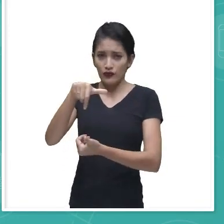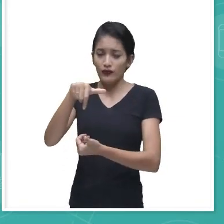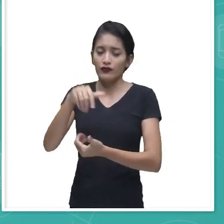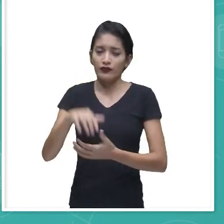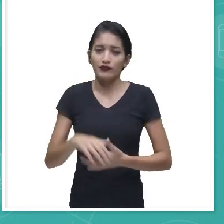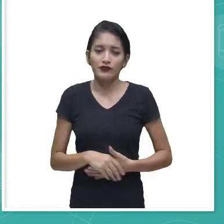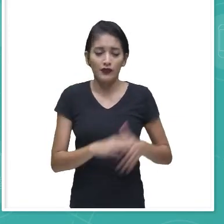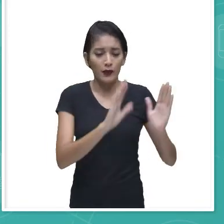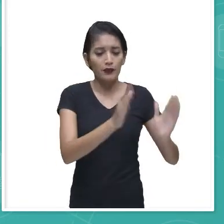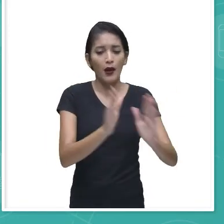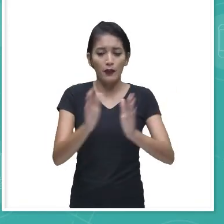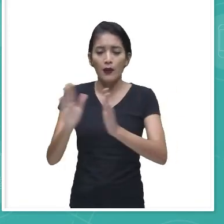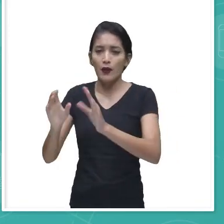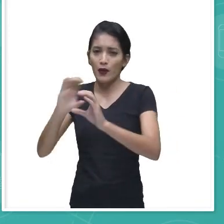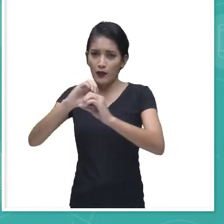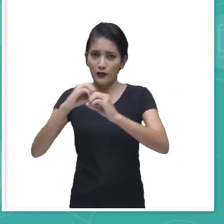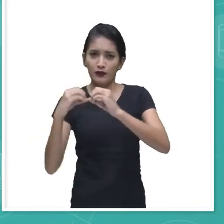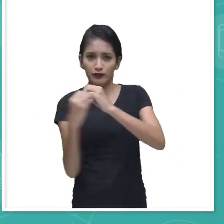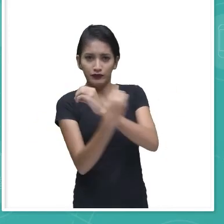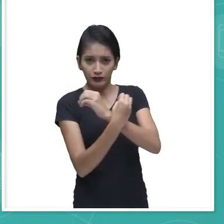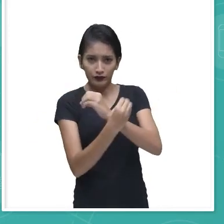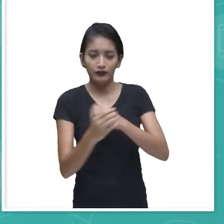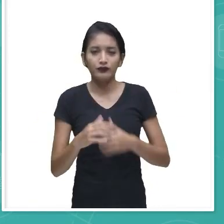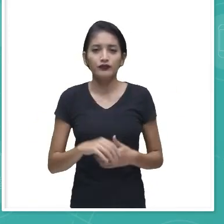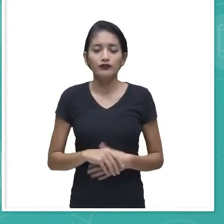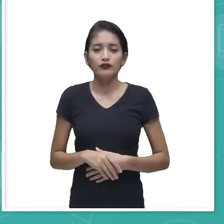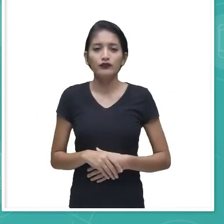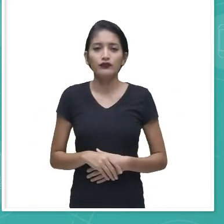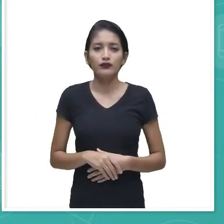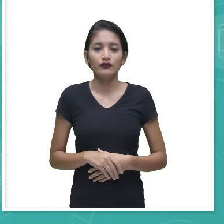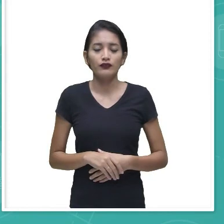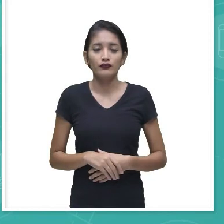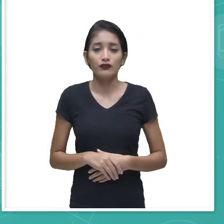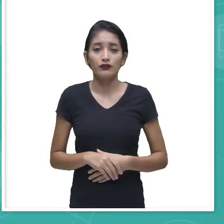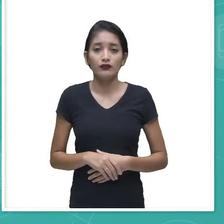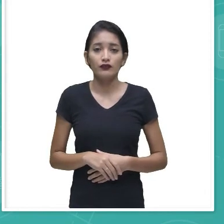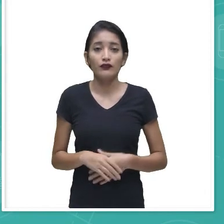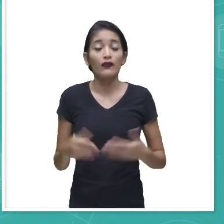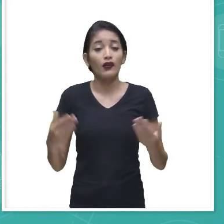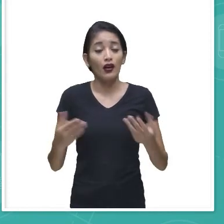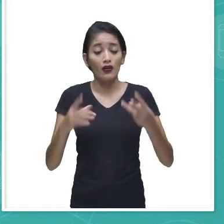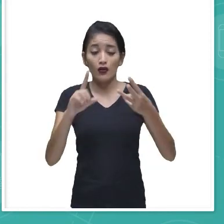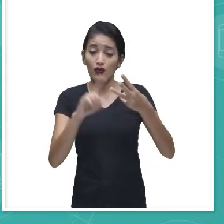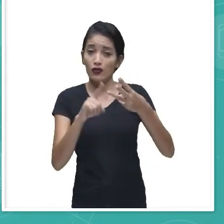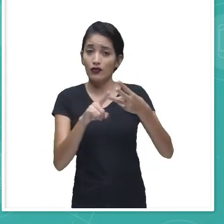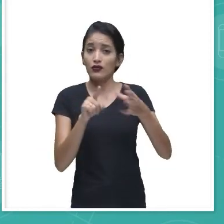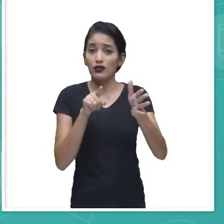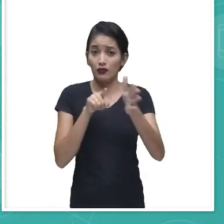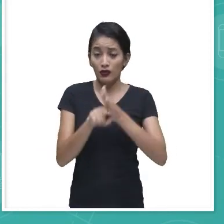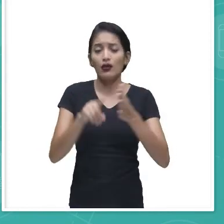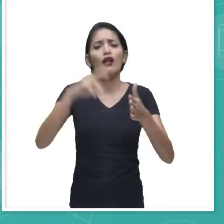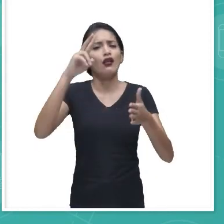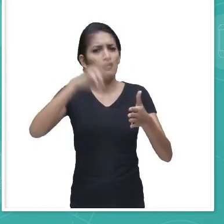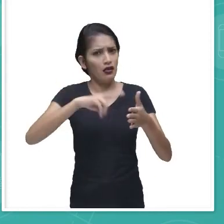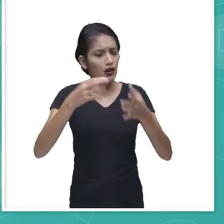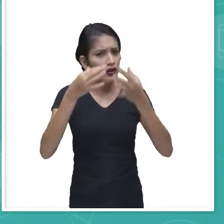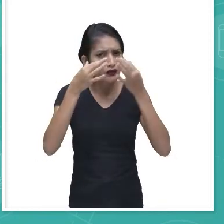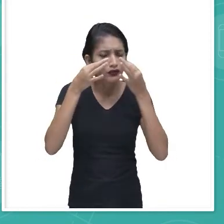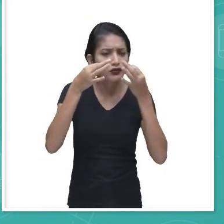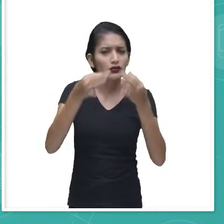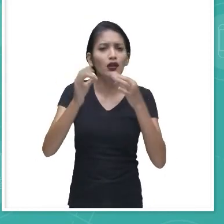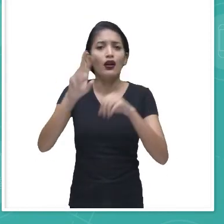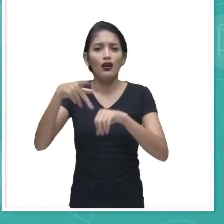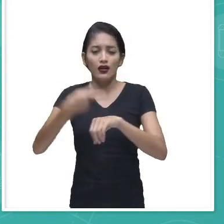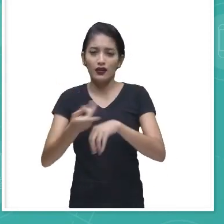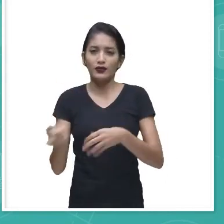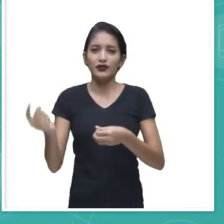ordem no sistema solar, tá bom? Agora a gente vai para a nossa terceira questão, então leiam bem com atenção. E daqui a pouco a